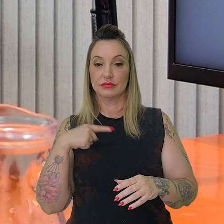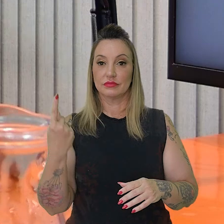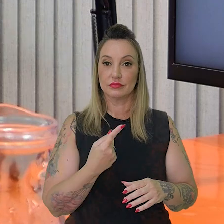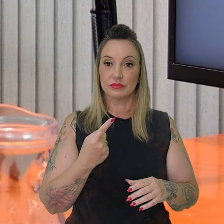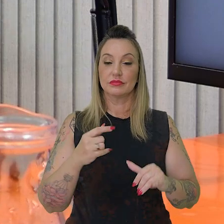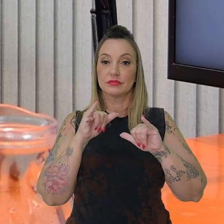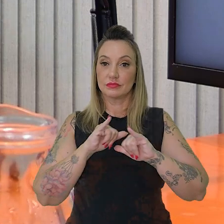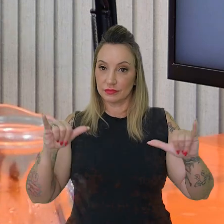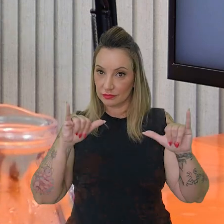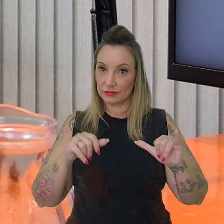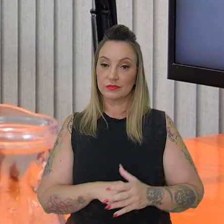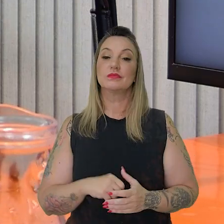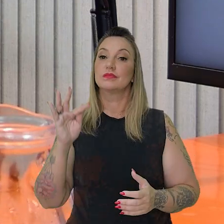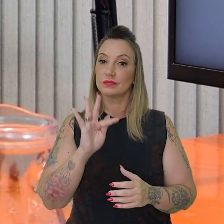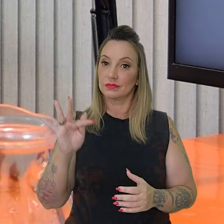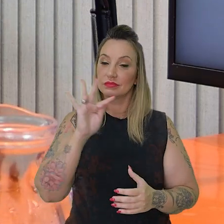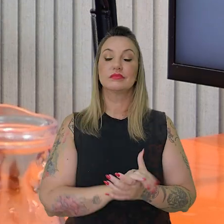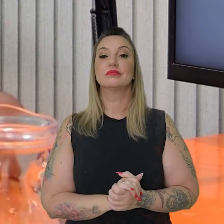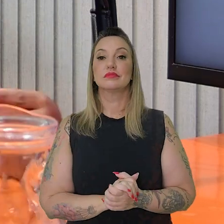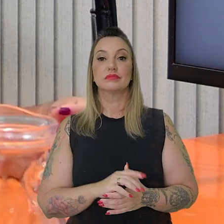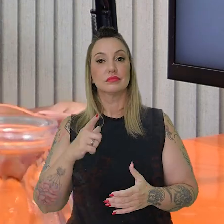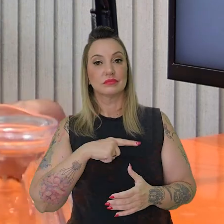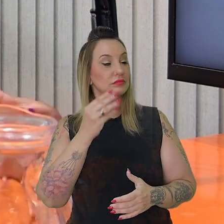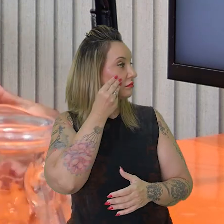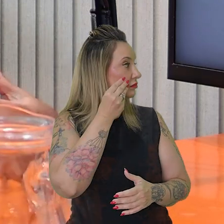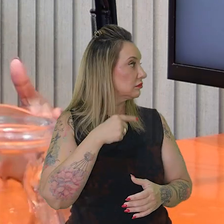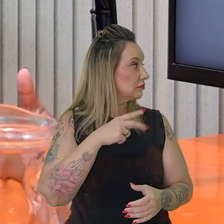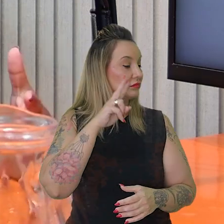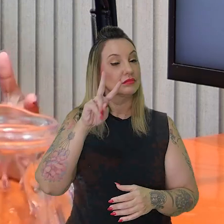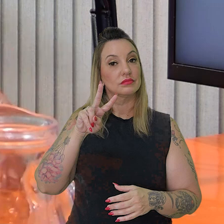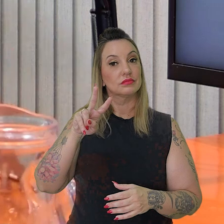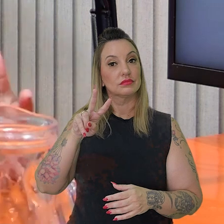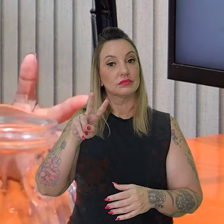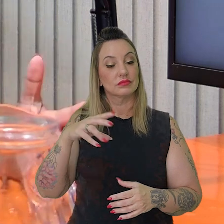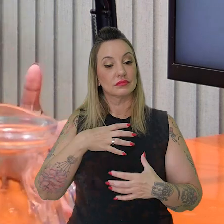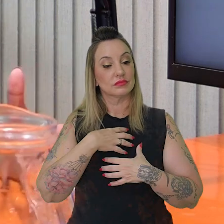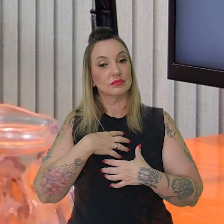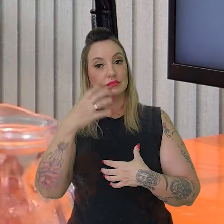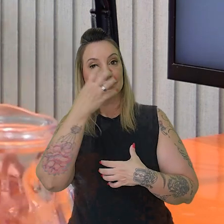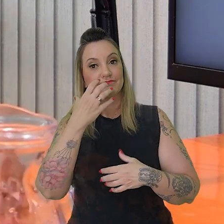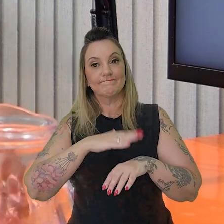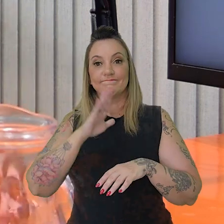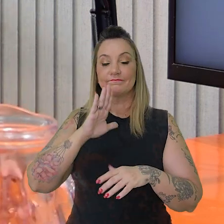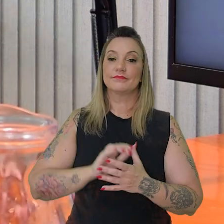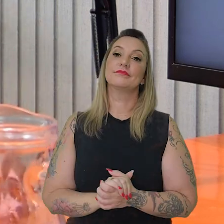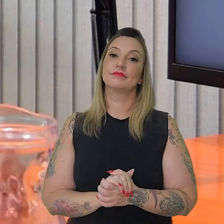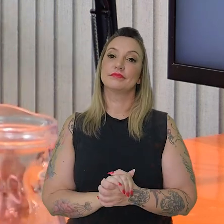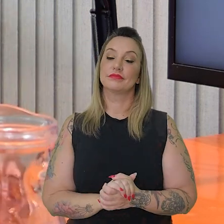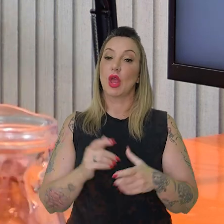marketing de uma faculdade Ah tá e tentando ver aonde eu onde eu me apaixonava mais